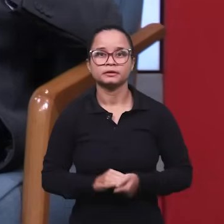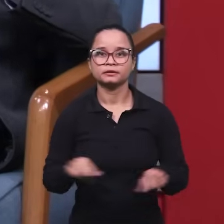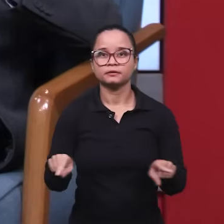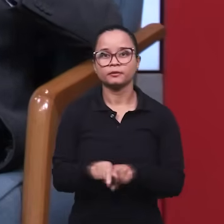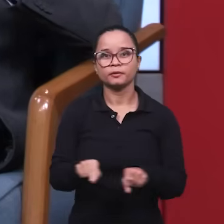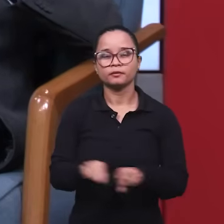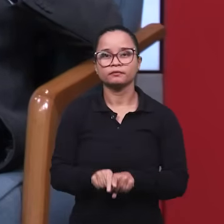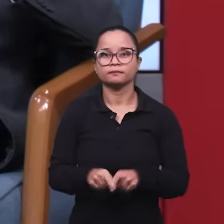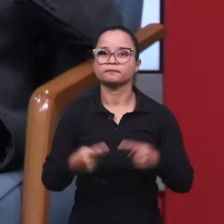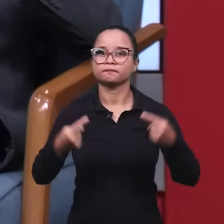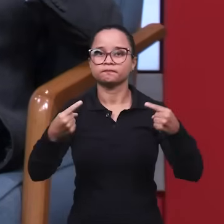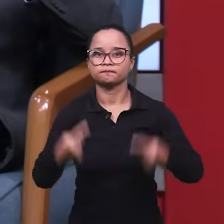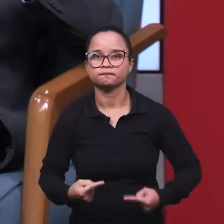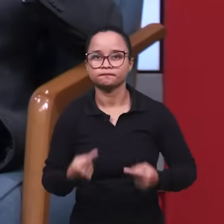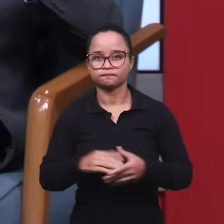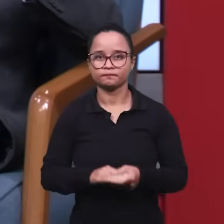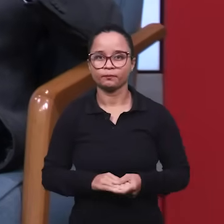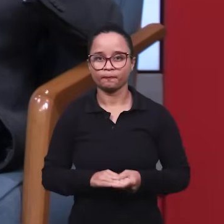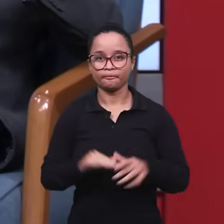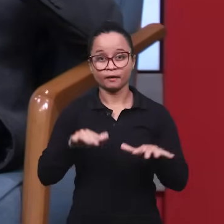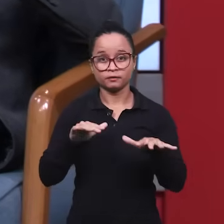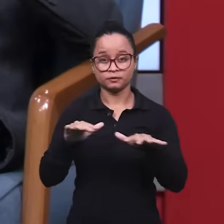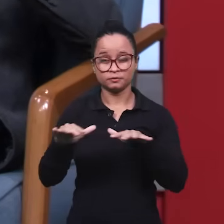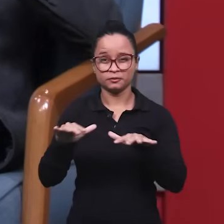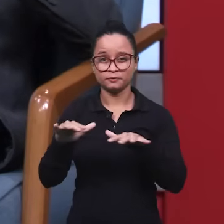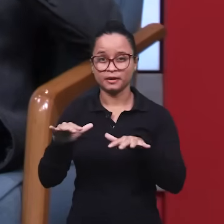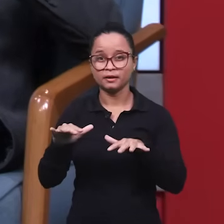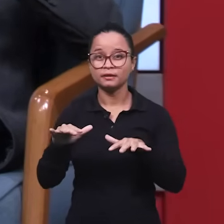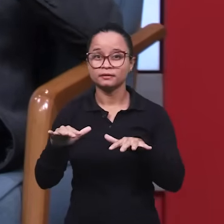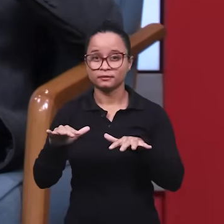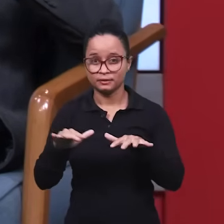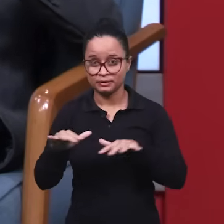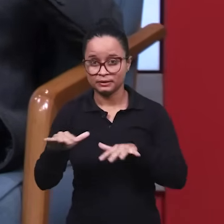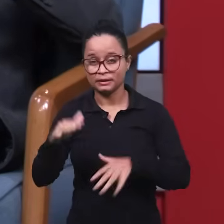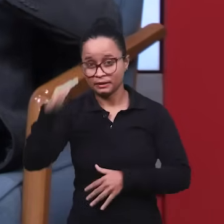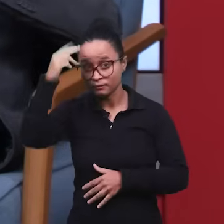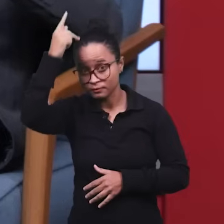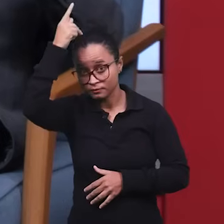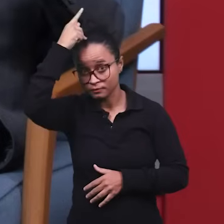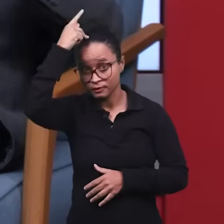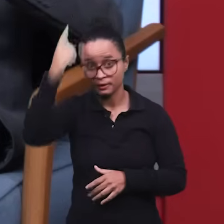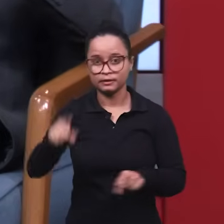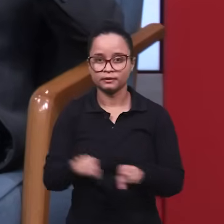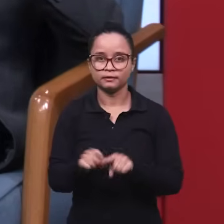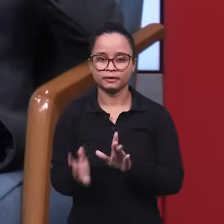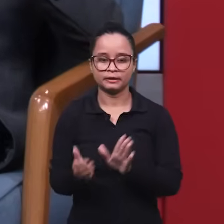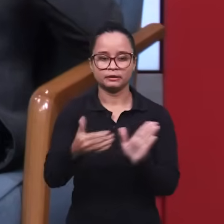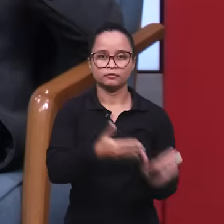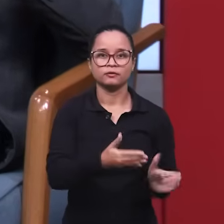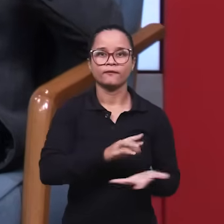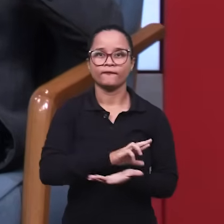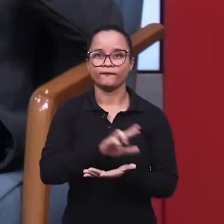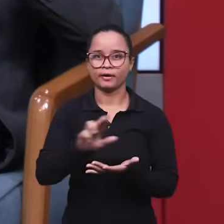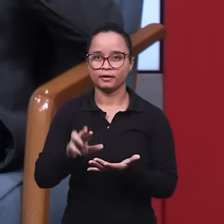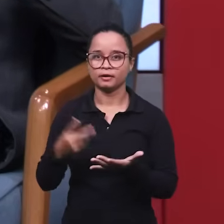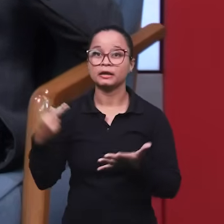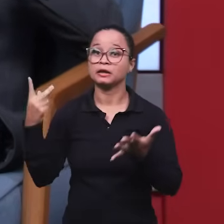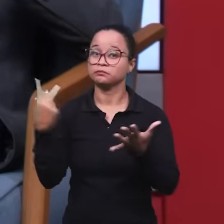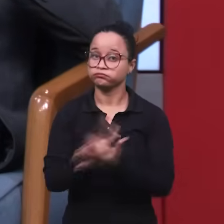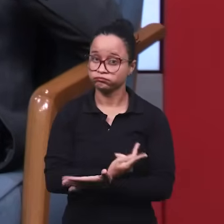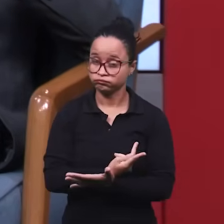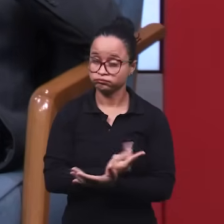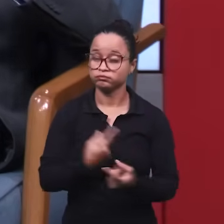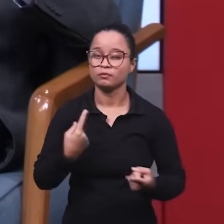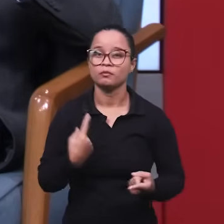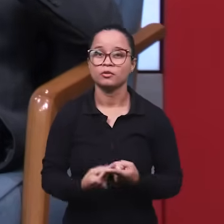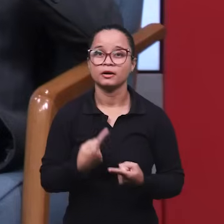os grandes desafios dos movimentos pentecostais e muitos desvios que aconteceram